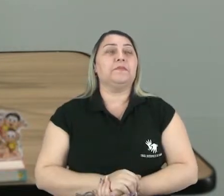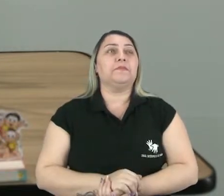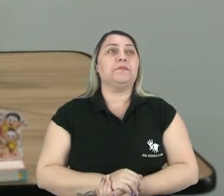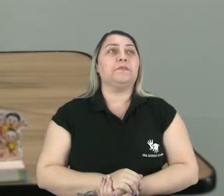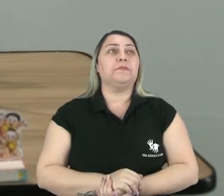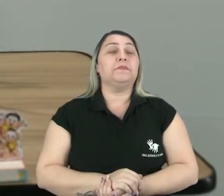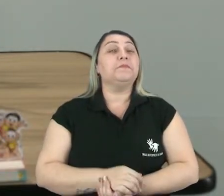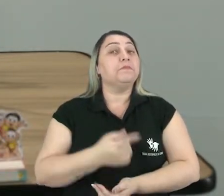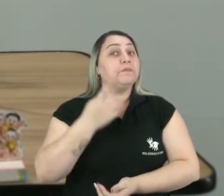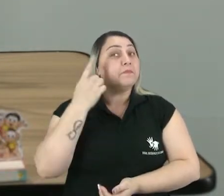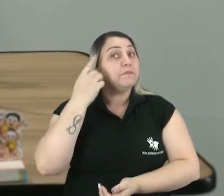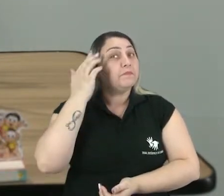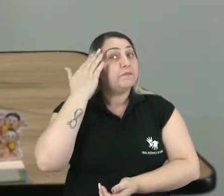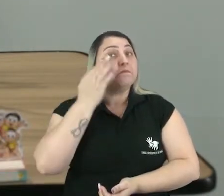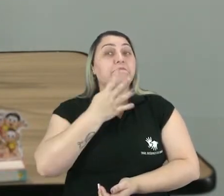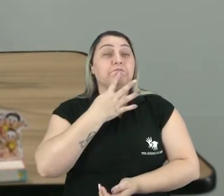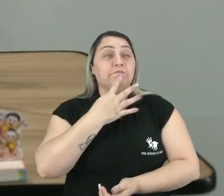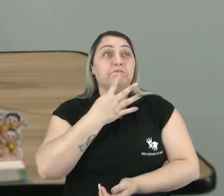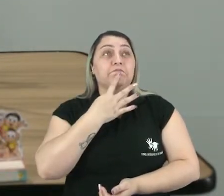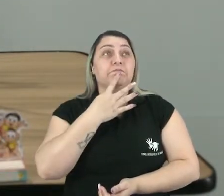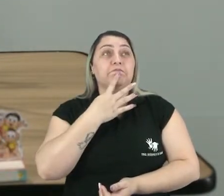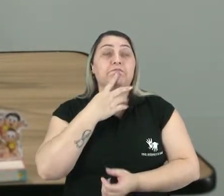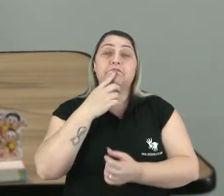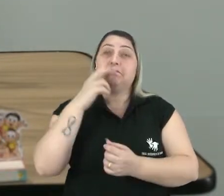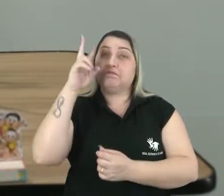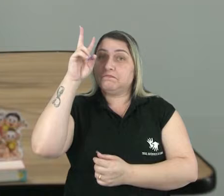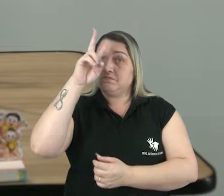Vamos, então, conhecer a história.